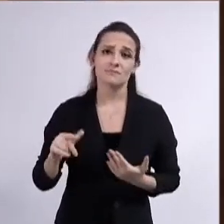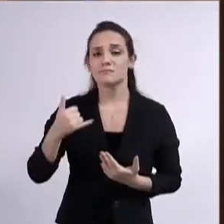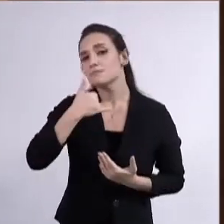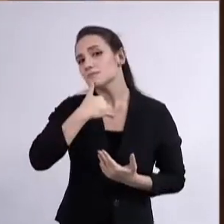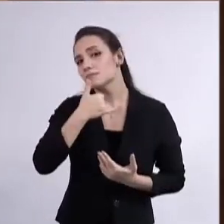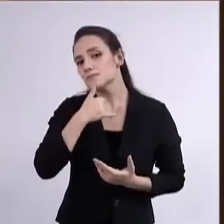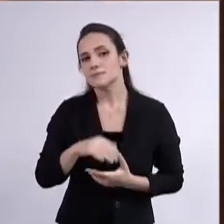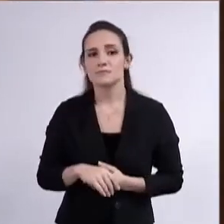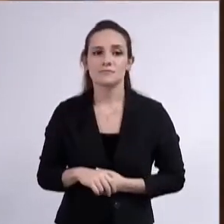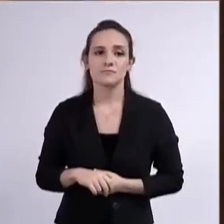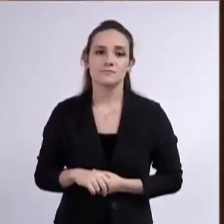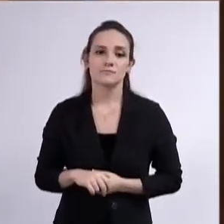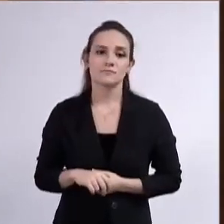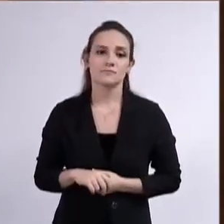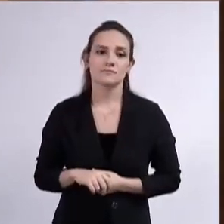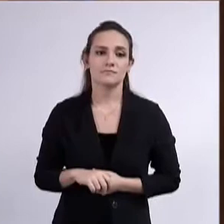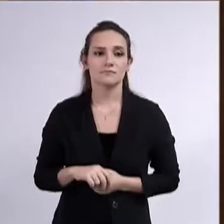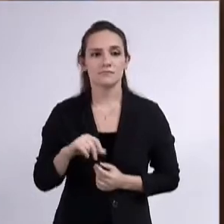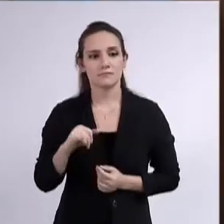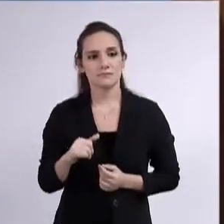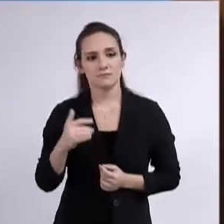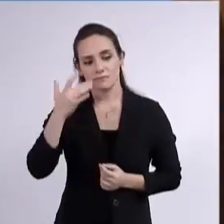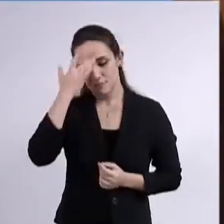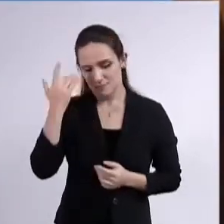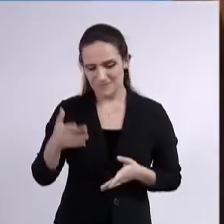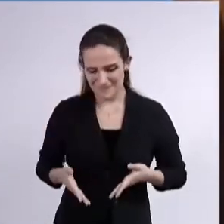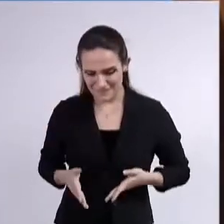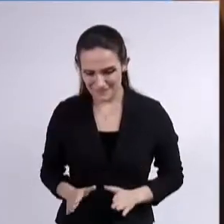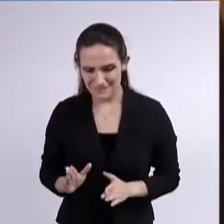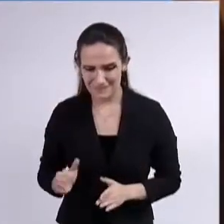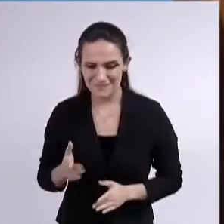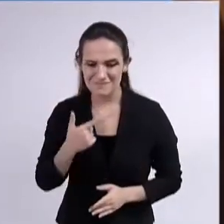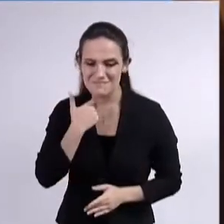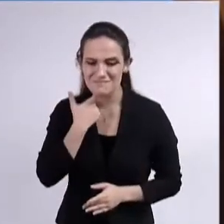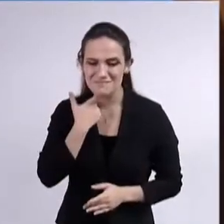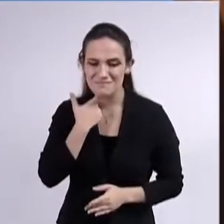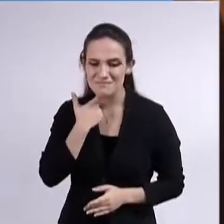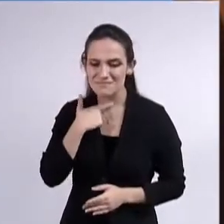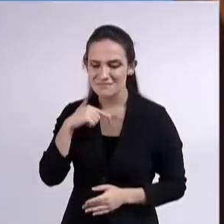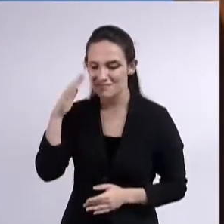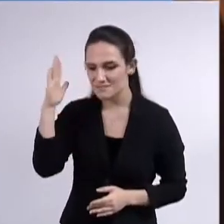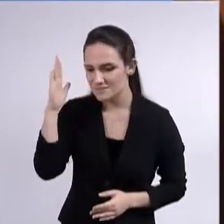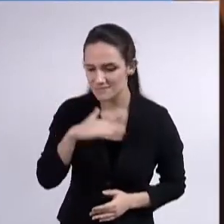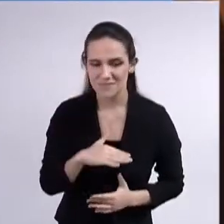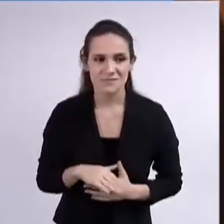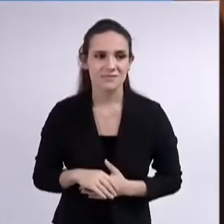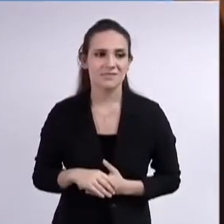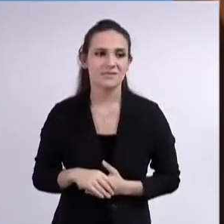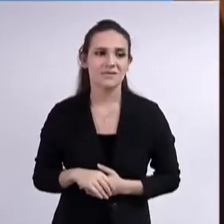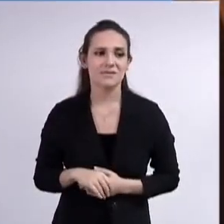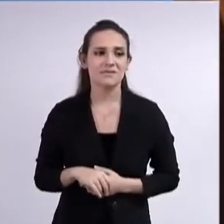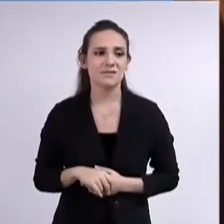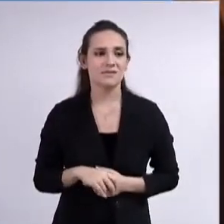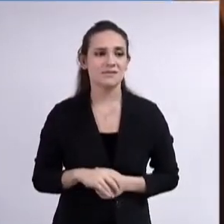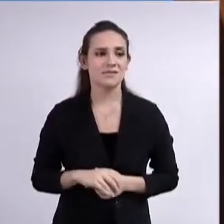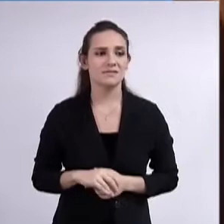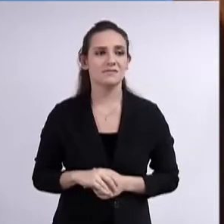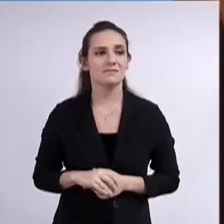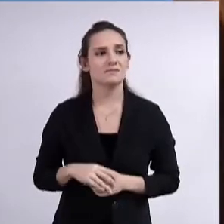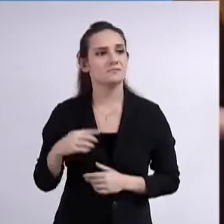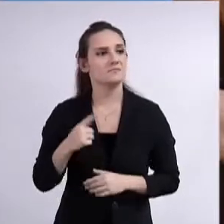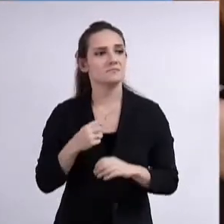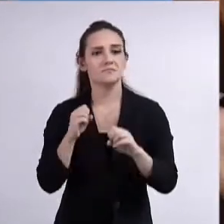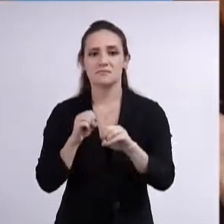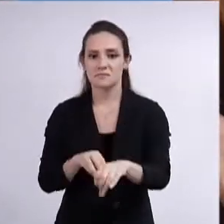infelizmente, esta é uma realidade. Quando a pessoa tem a índole voltada para o mal, não tem educação,